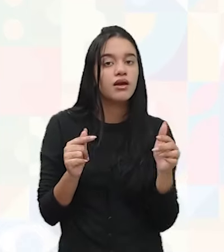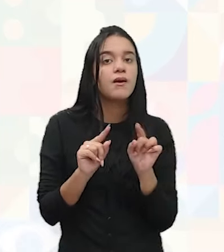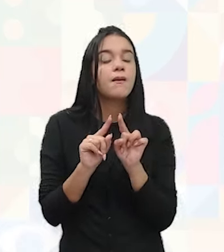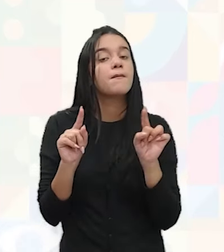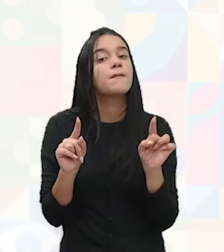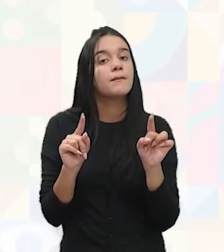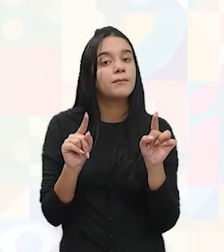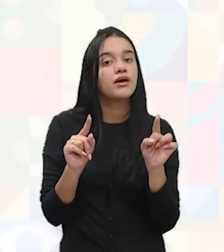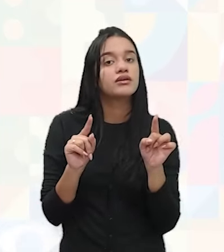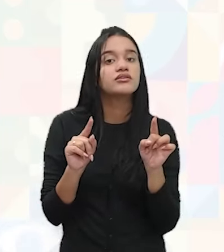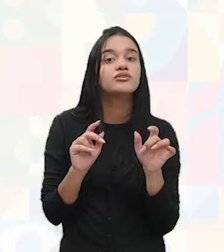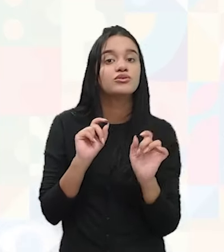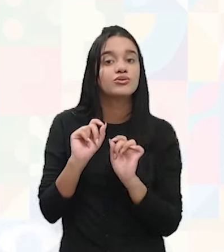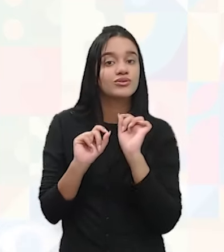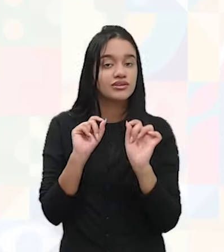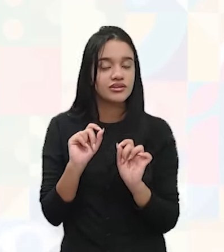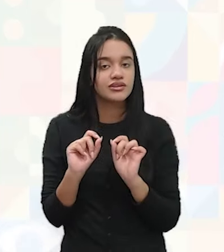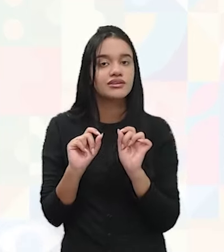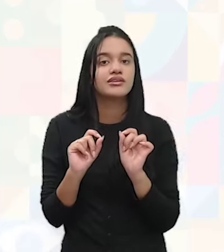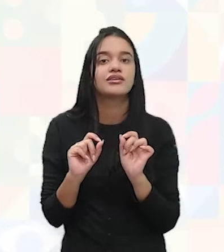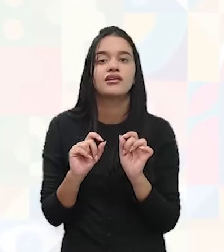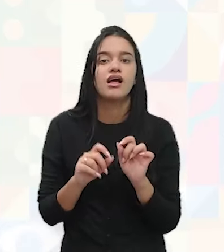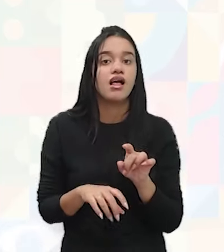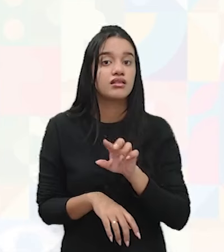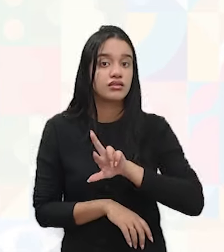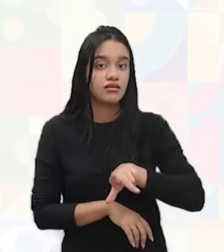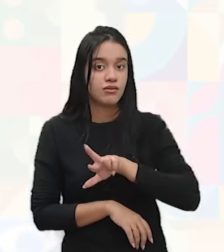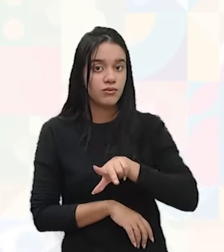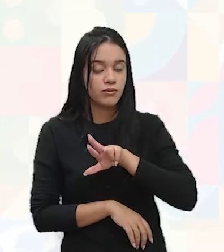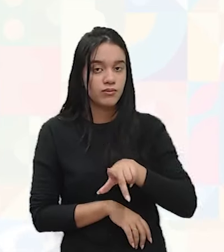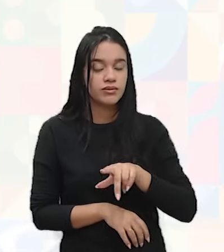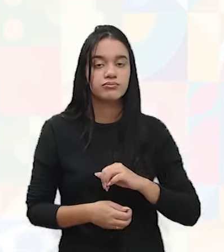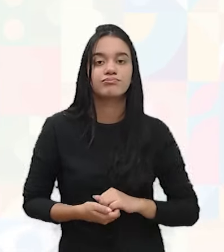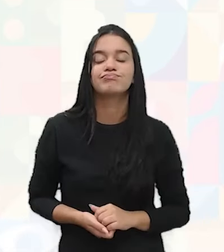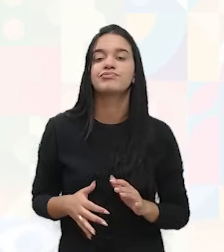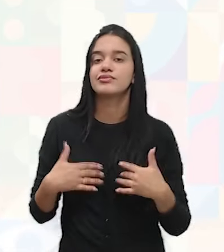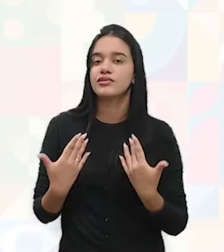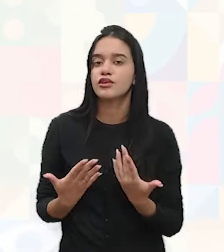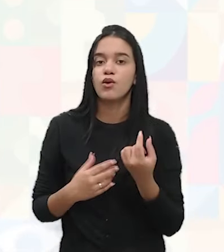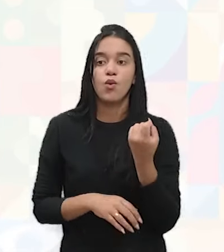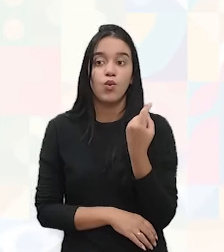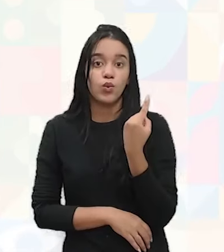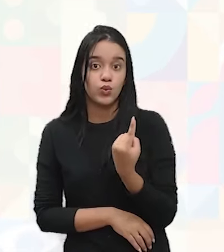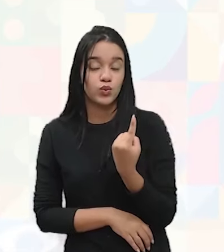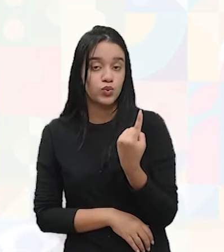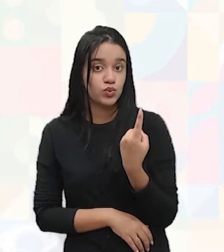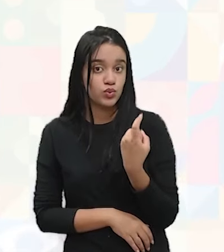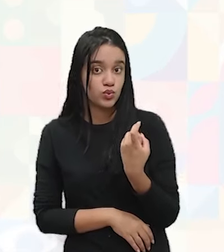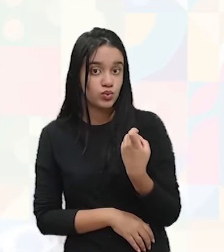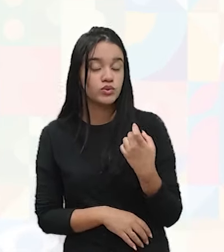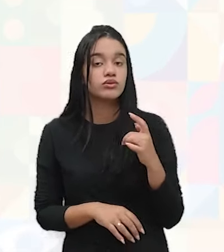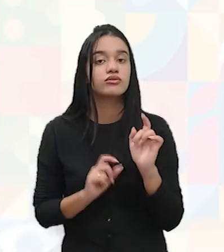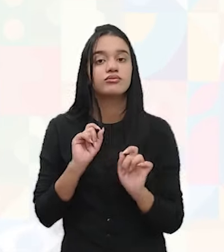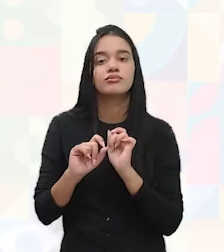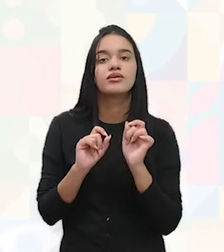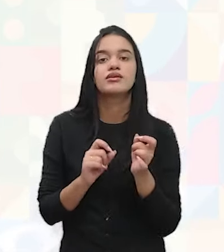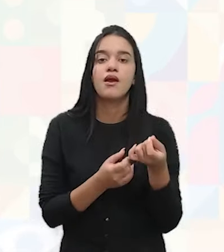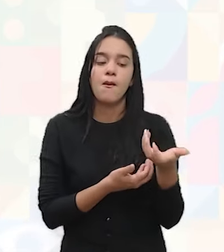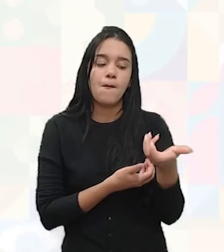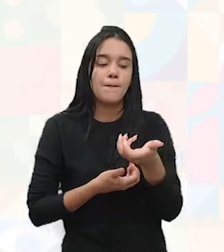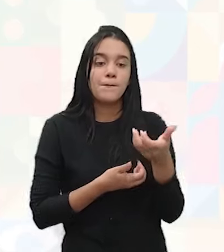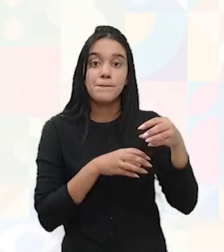pirofórico ele passa né a ser não inflamável então o único tipo de agente extintor indicado é o de pó químico